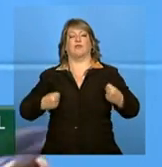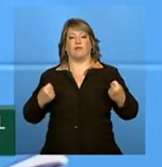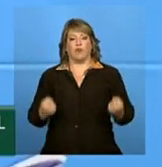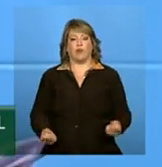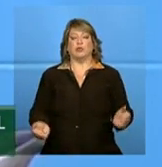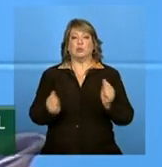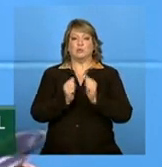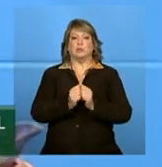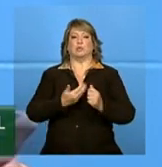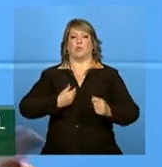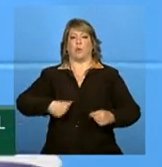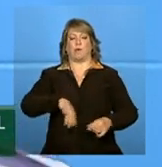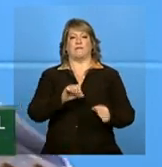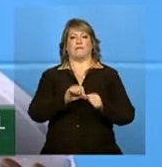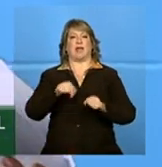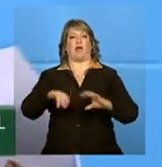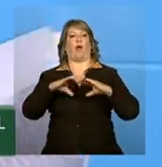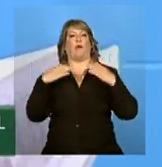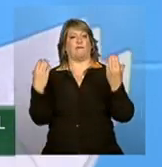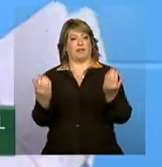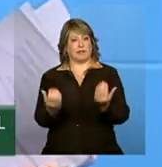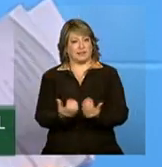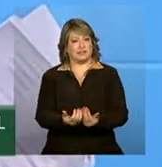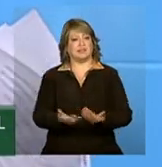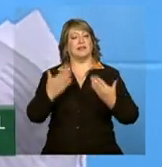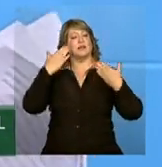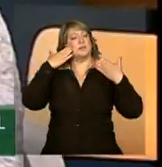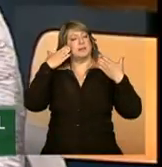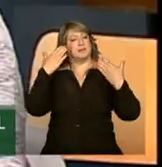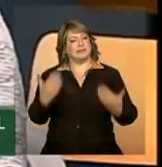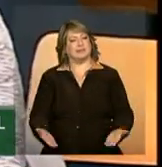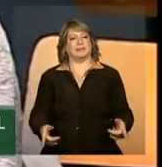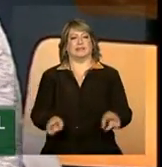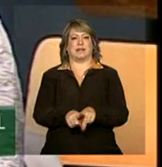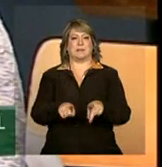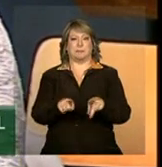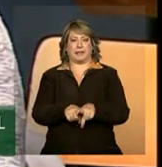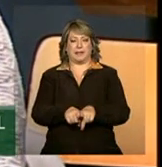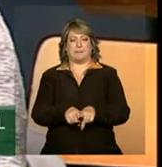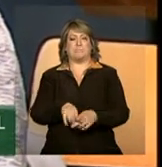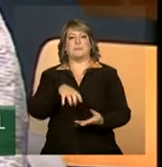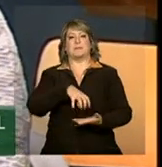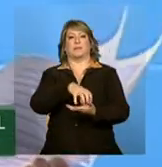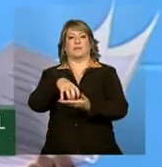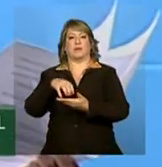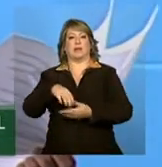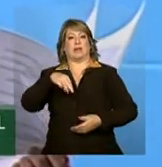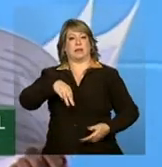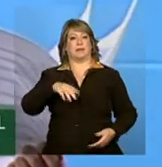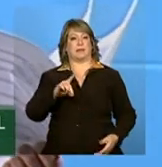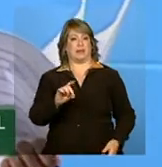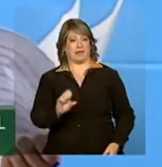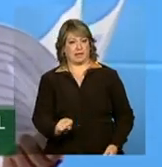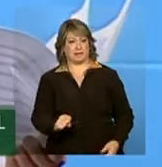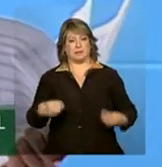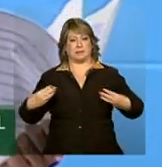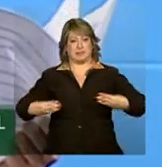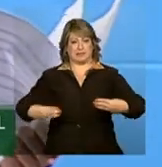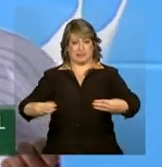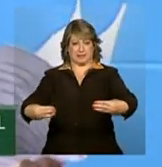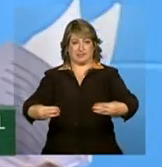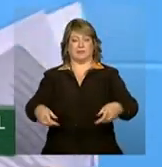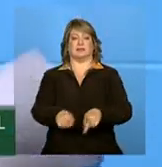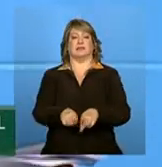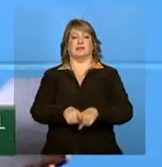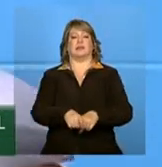conosco, ter realizado essa conferência. Agradecer também às equipes do Ministério do Desenvolvimento Social, ao Ministério